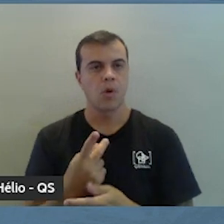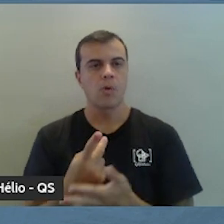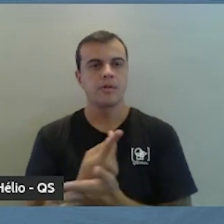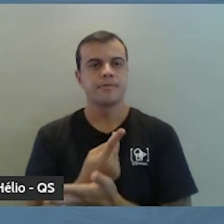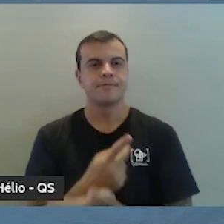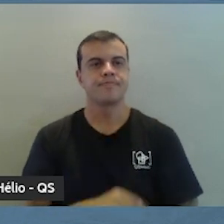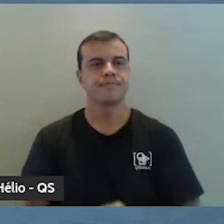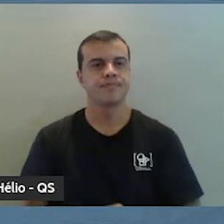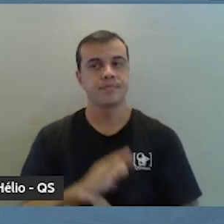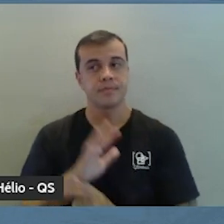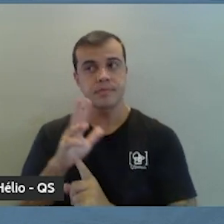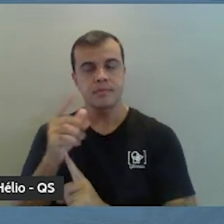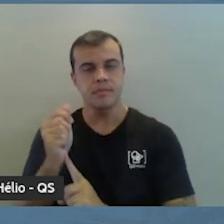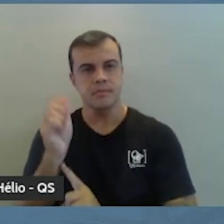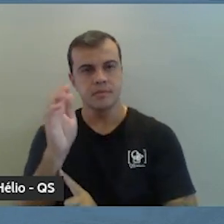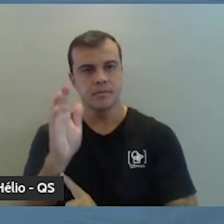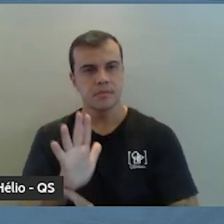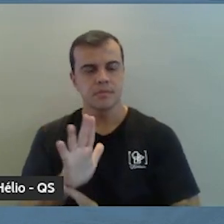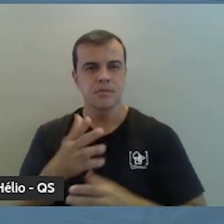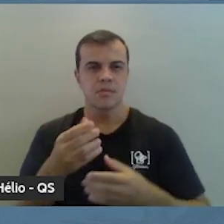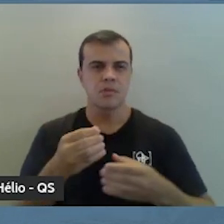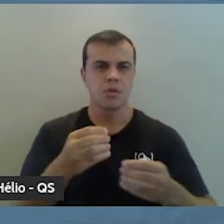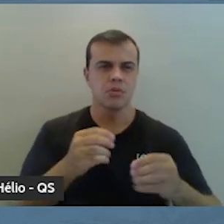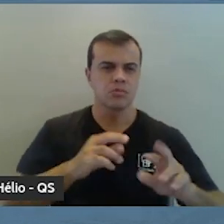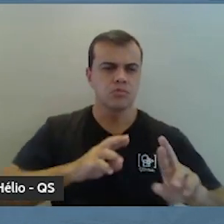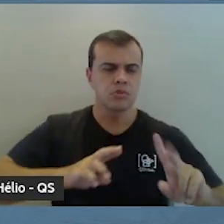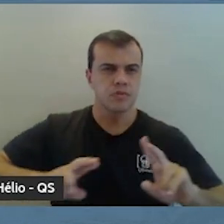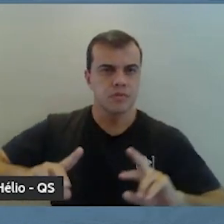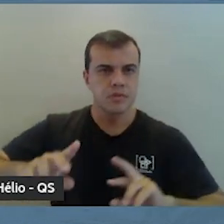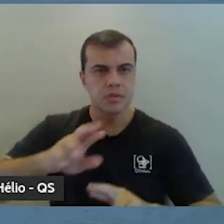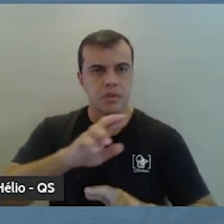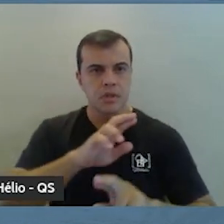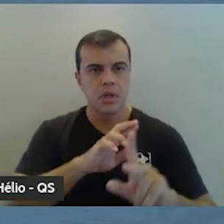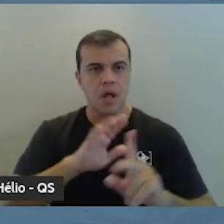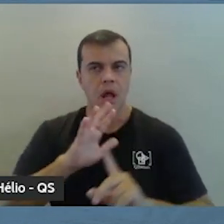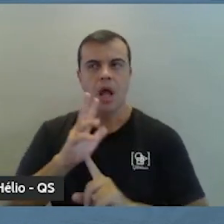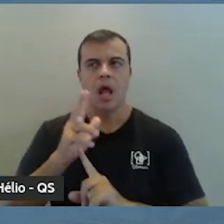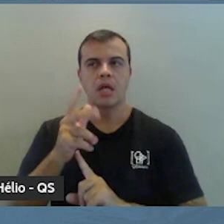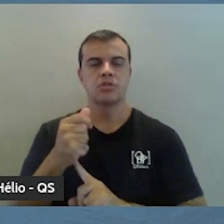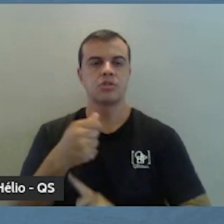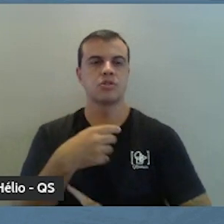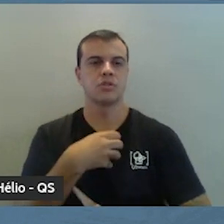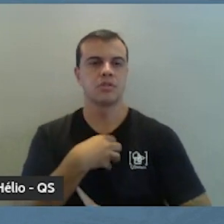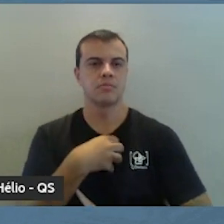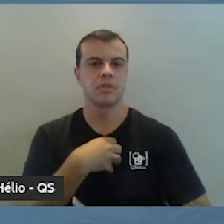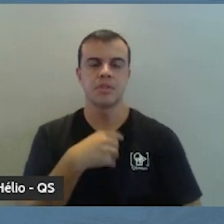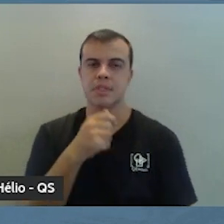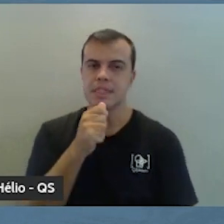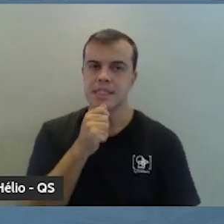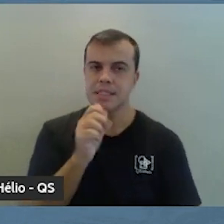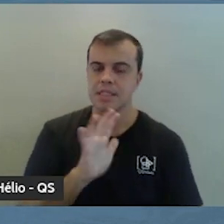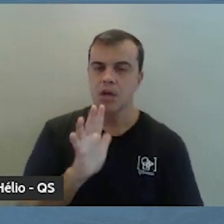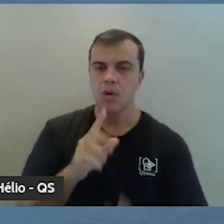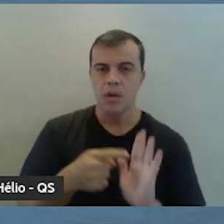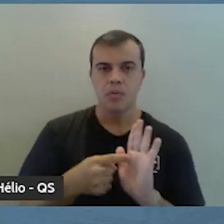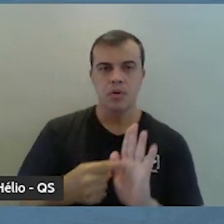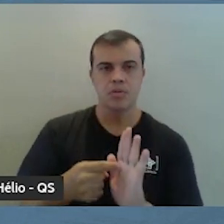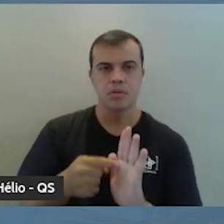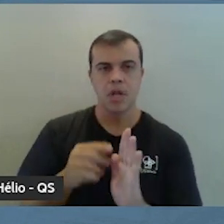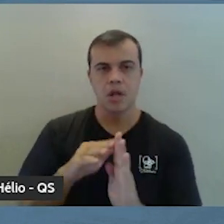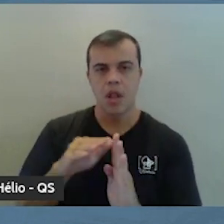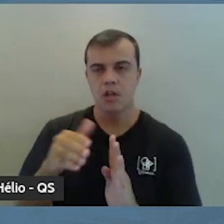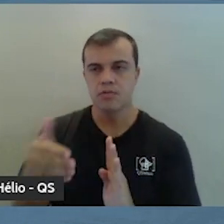acontece na arte brasileira assim, muitos movimentos de artistas no sentido de não retratar do lado de